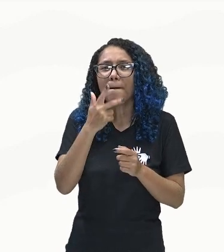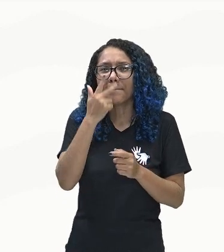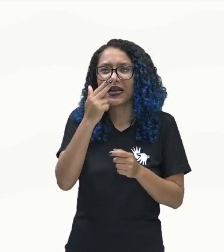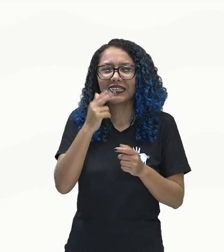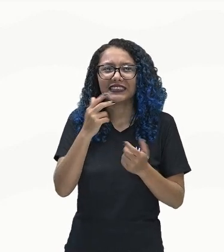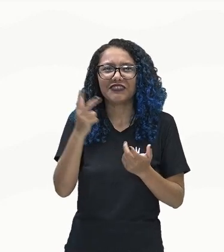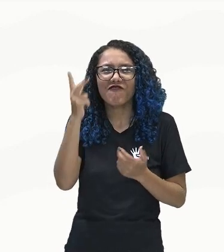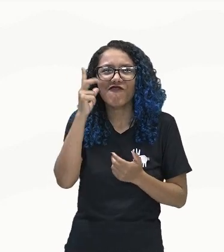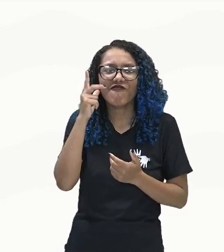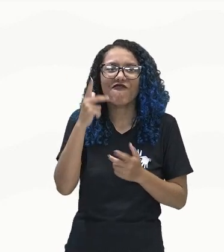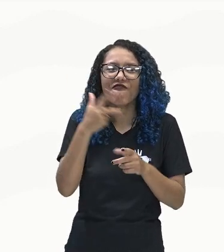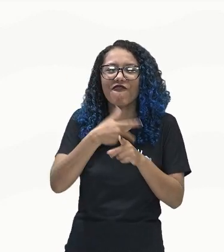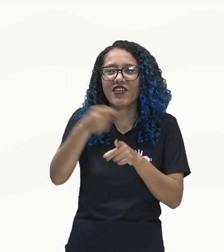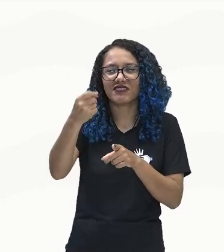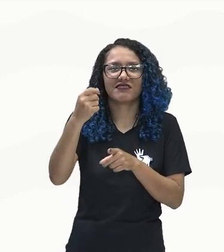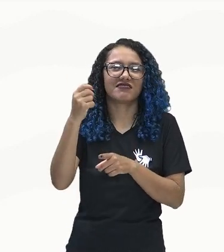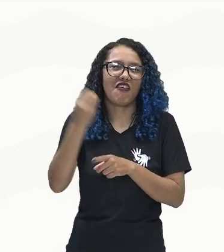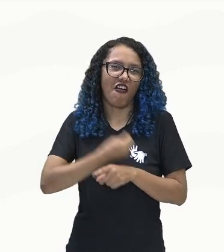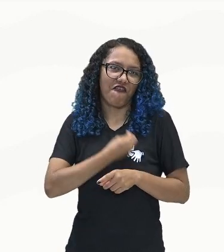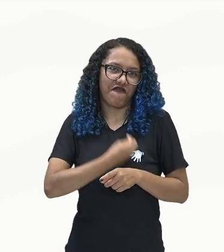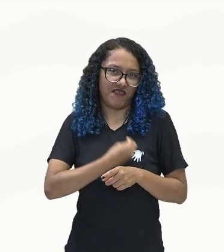em dia, né?